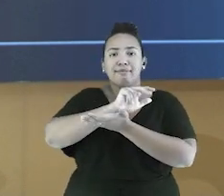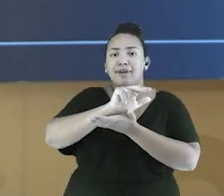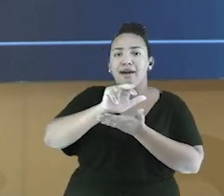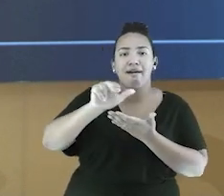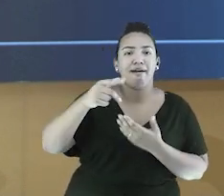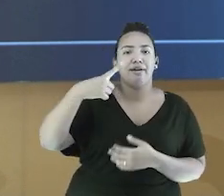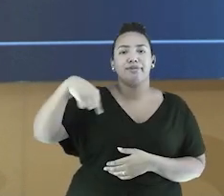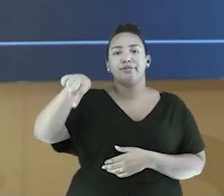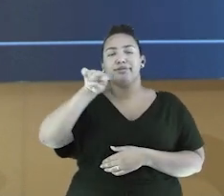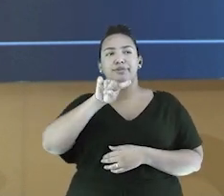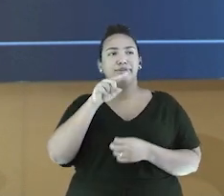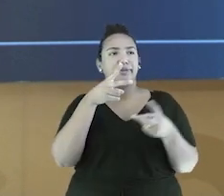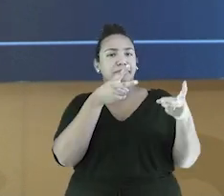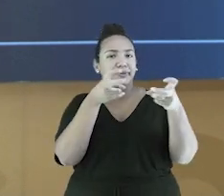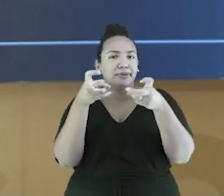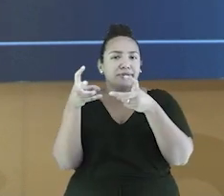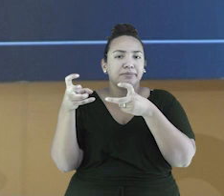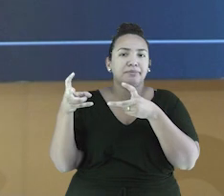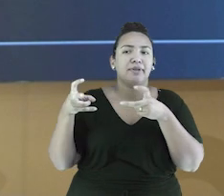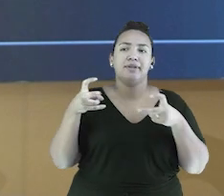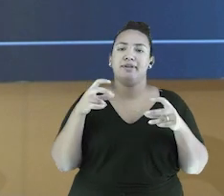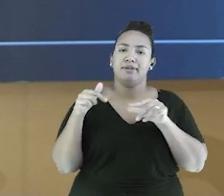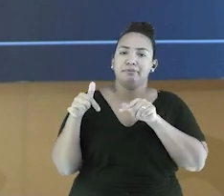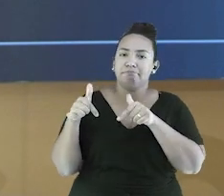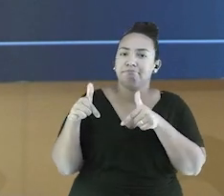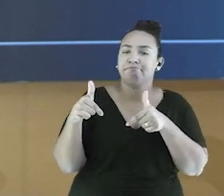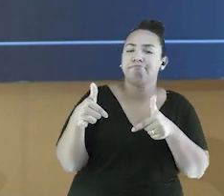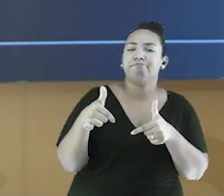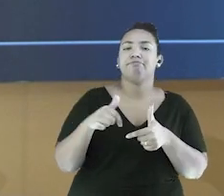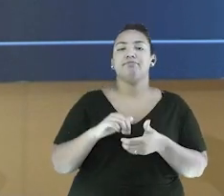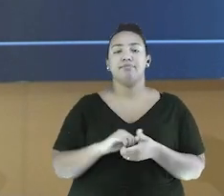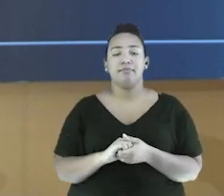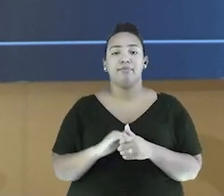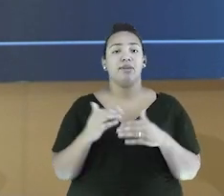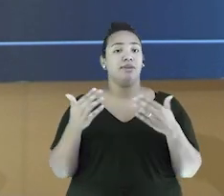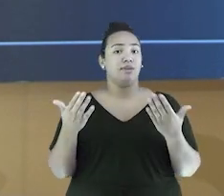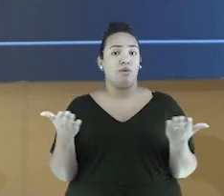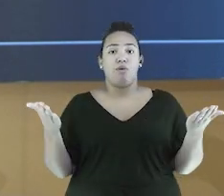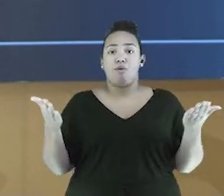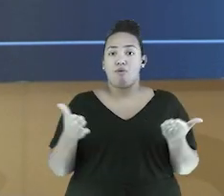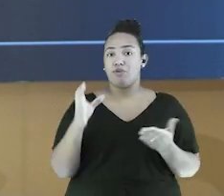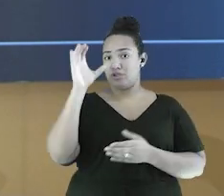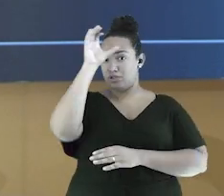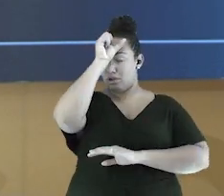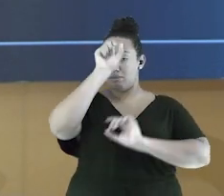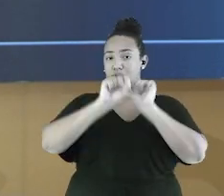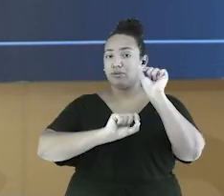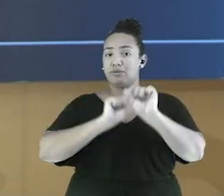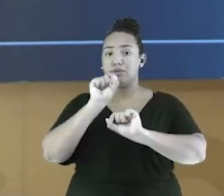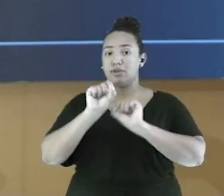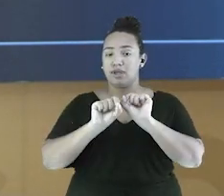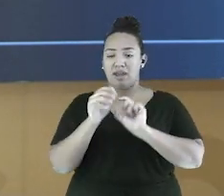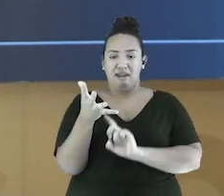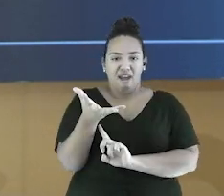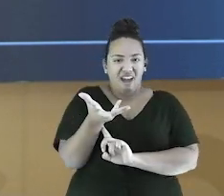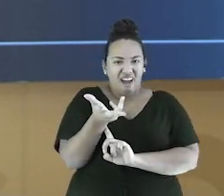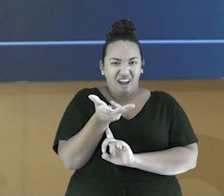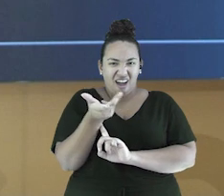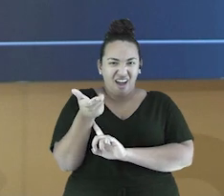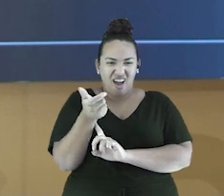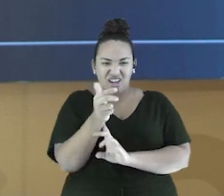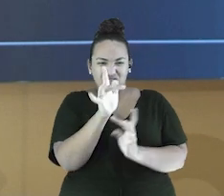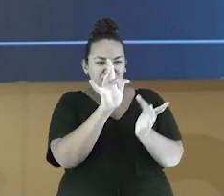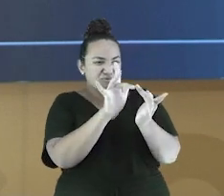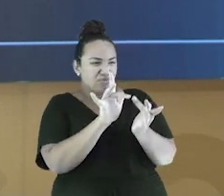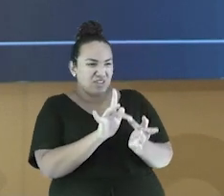vemos, ouvimos ou fazemos. Então a primeira coisa que vamos aprender hoje é que a arte não é uma coisa